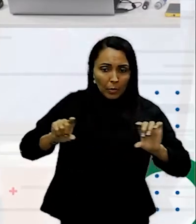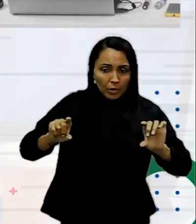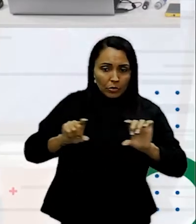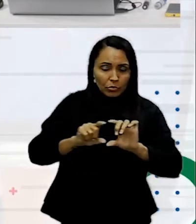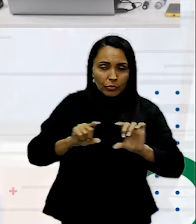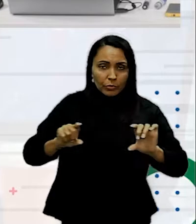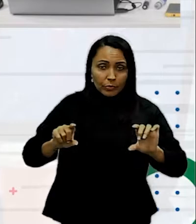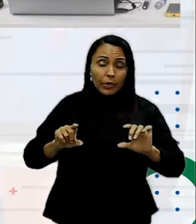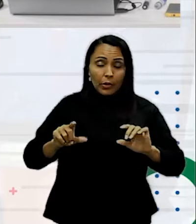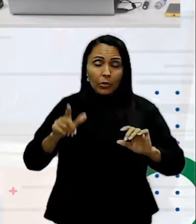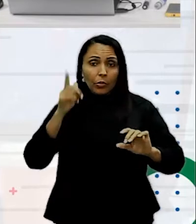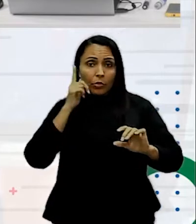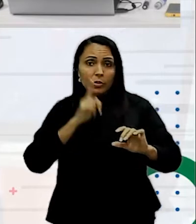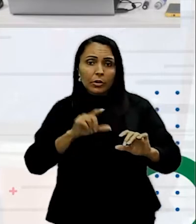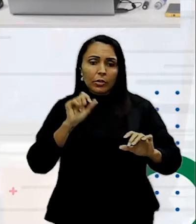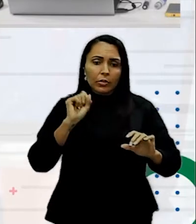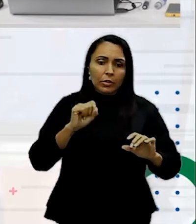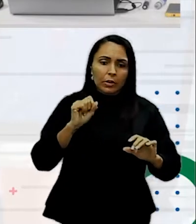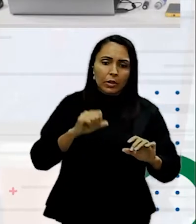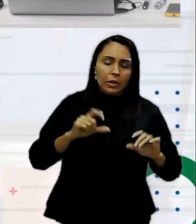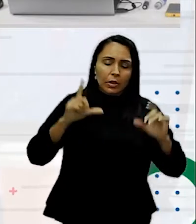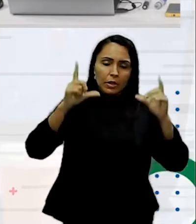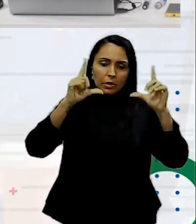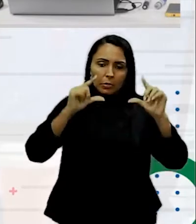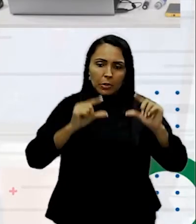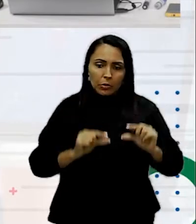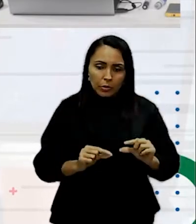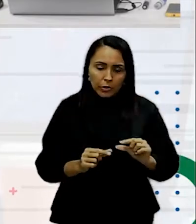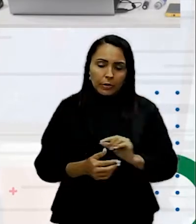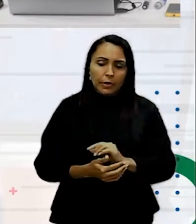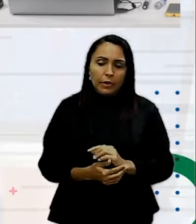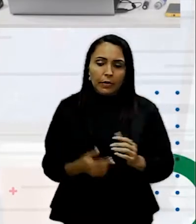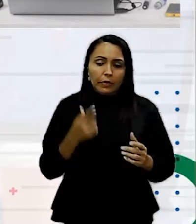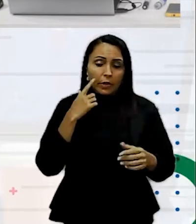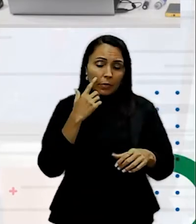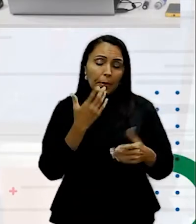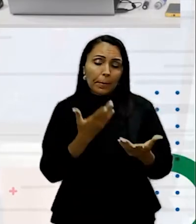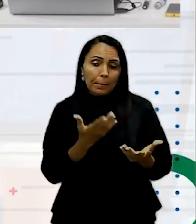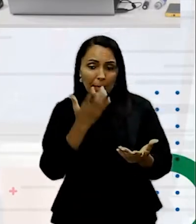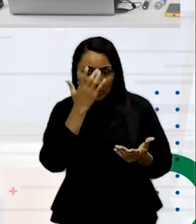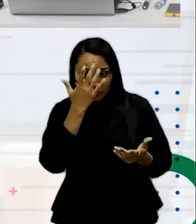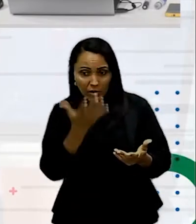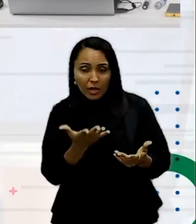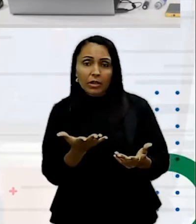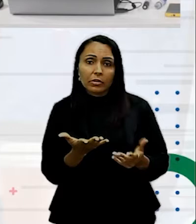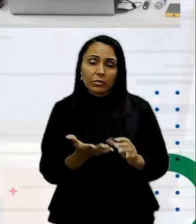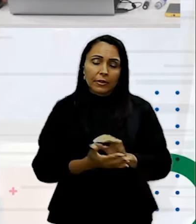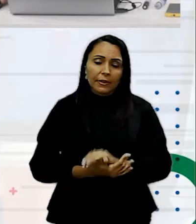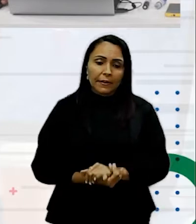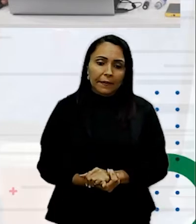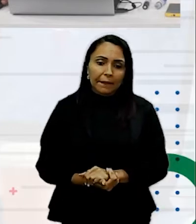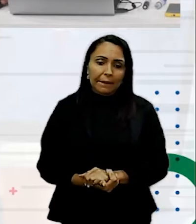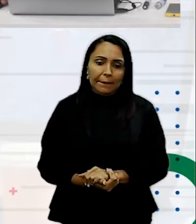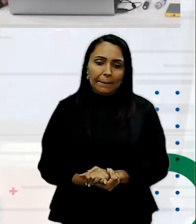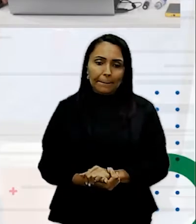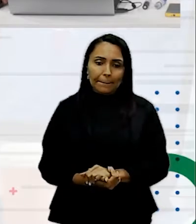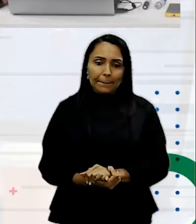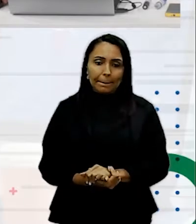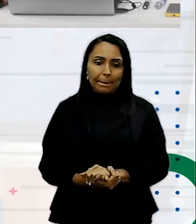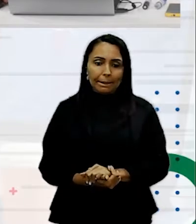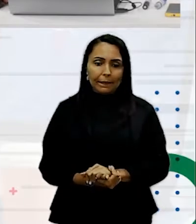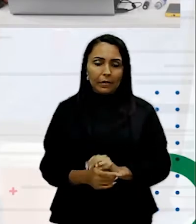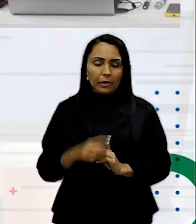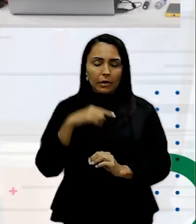eu consigo diminuir em um clique. Então, fica mais prático para ele. Abaixo disso, a gente